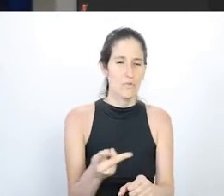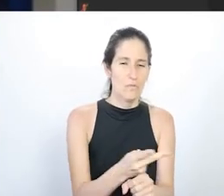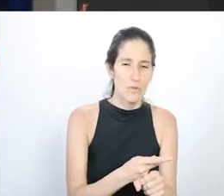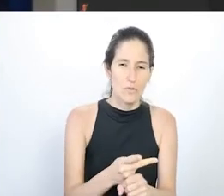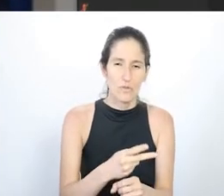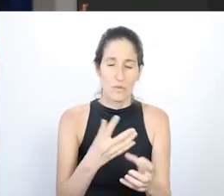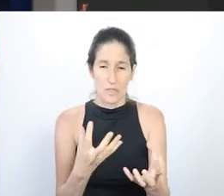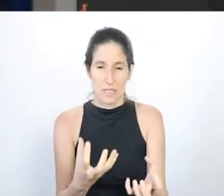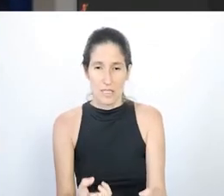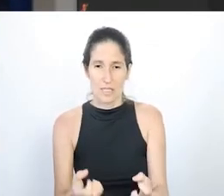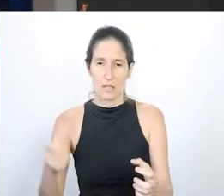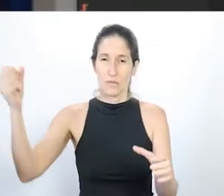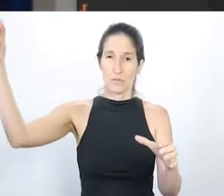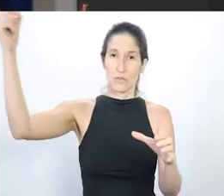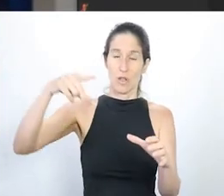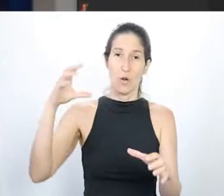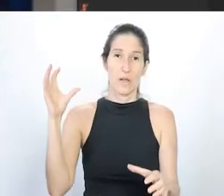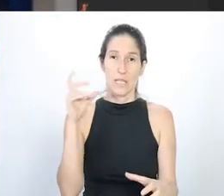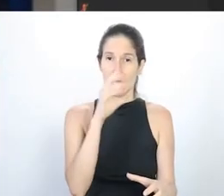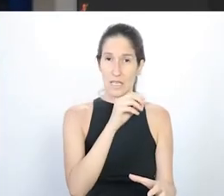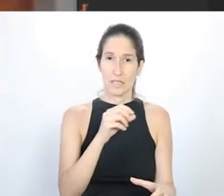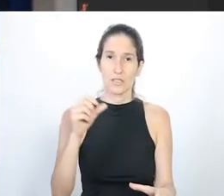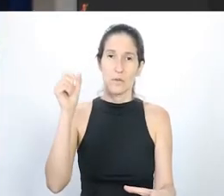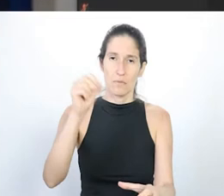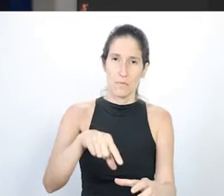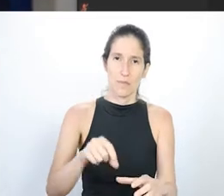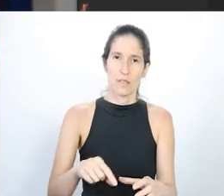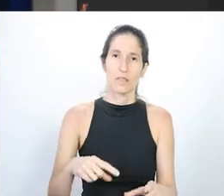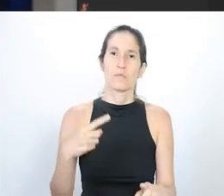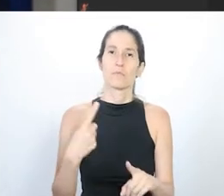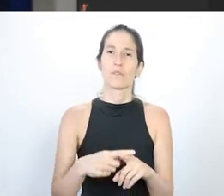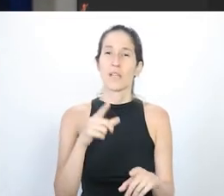se plantar no molhado, quando nascer, mata a